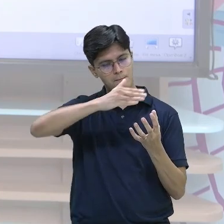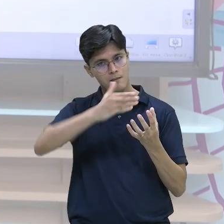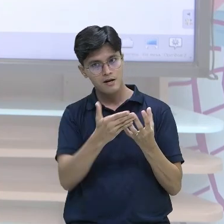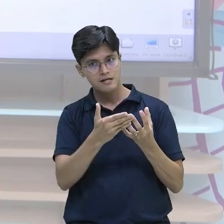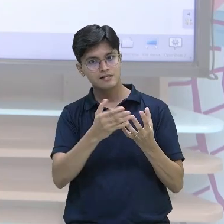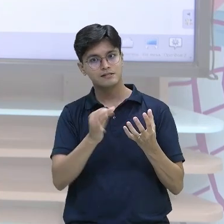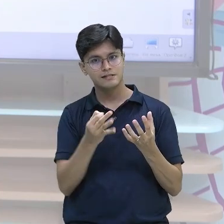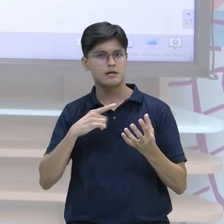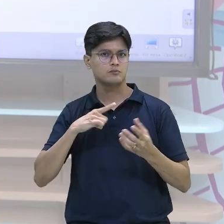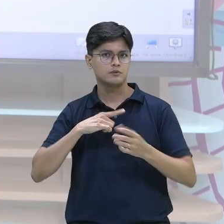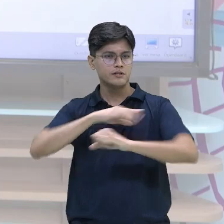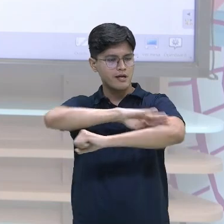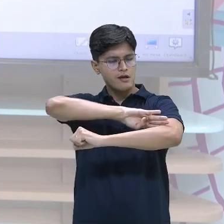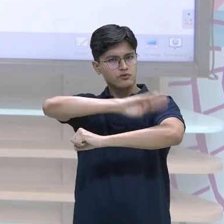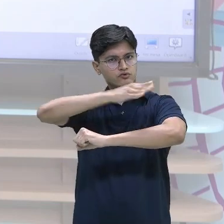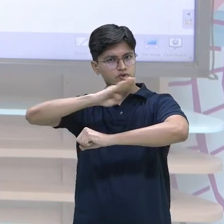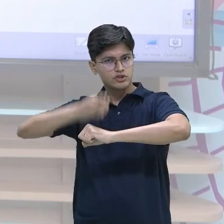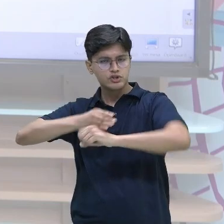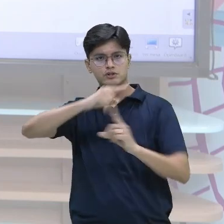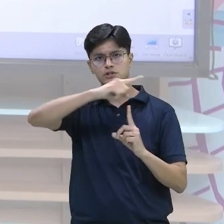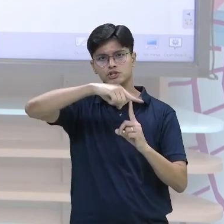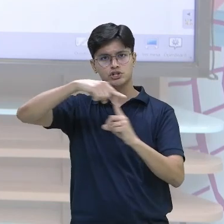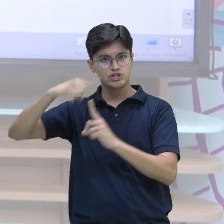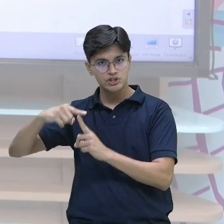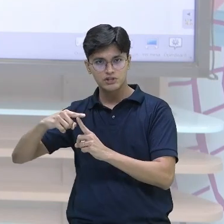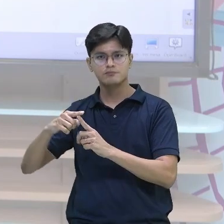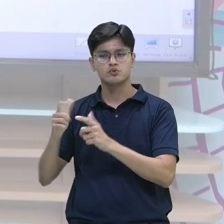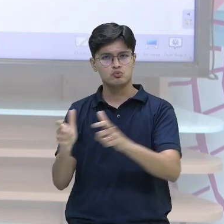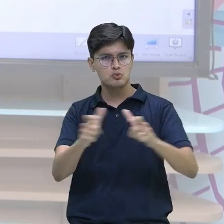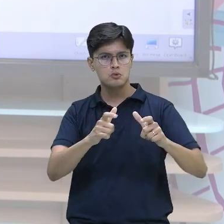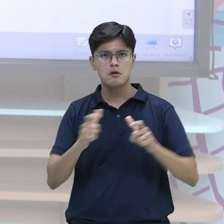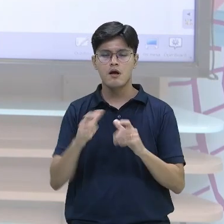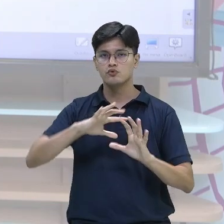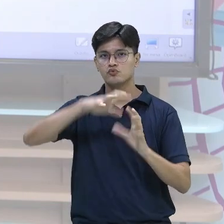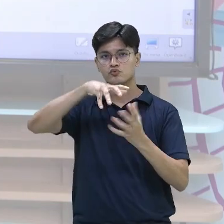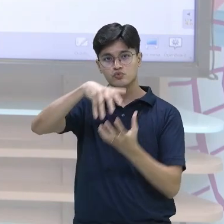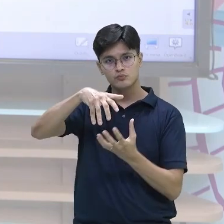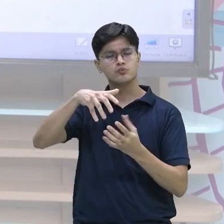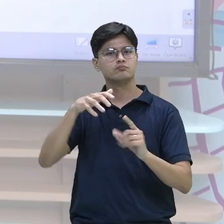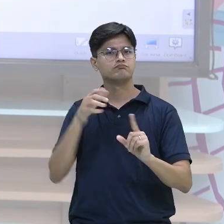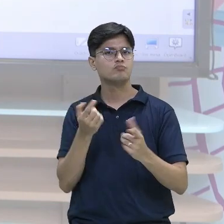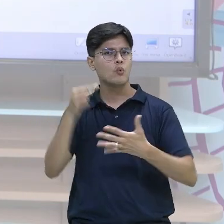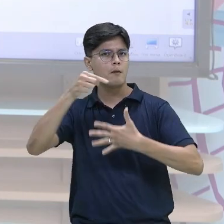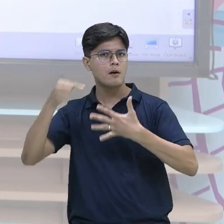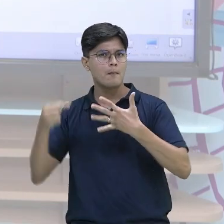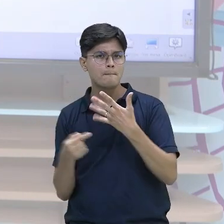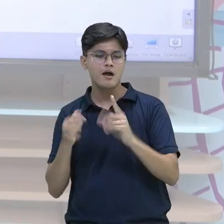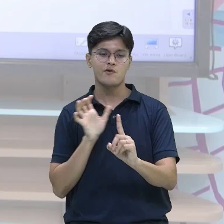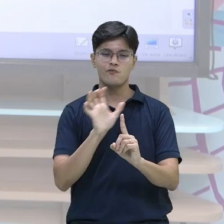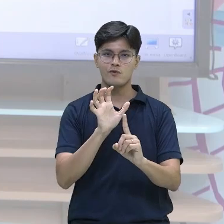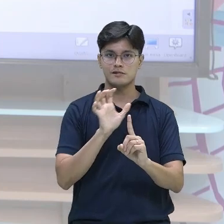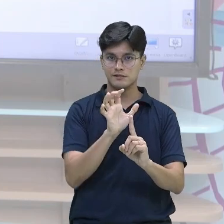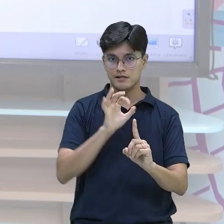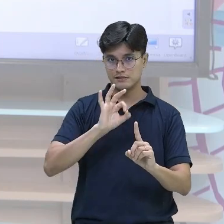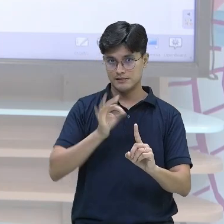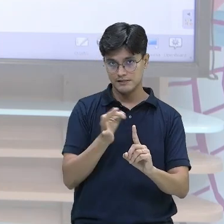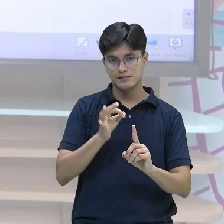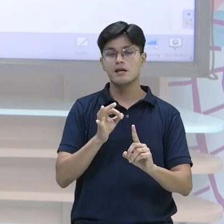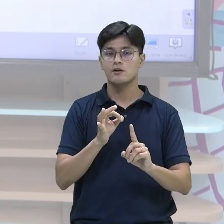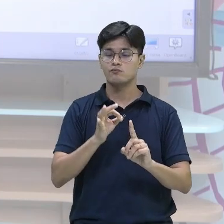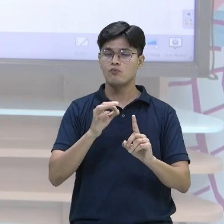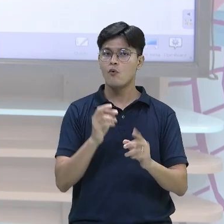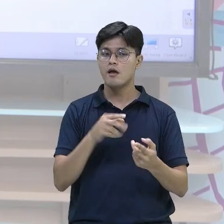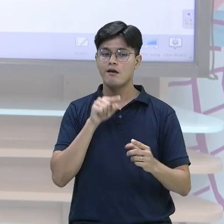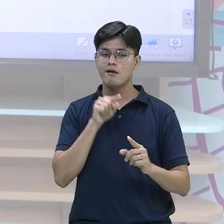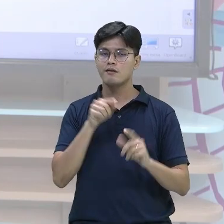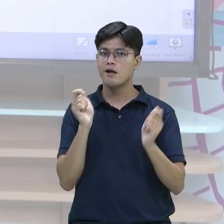vão se diferenciar em cada parte do mundo, influenciada por vários agentes que vão ser responsáveis